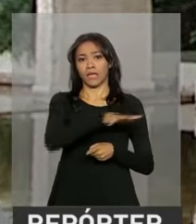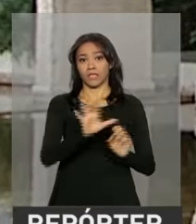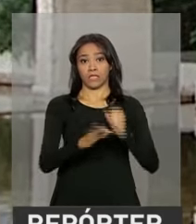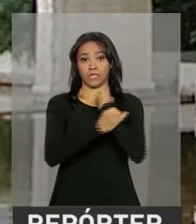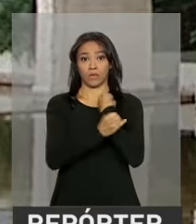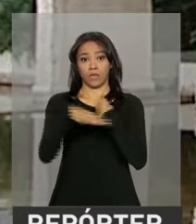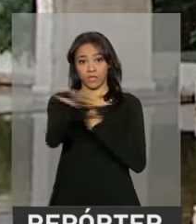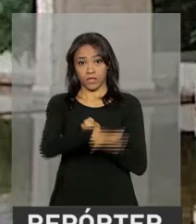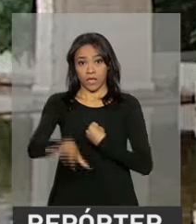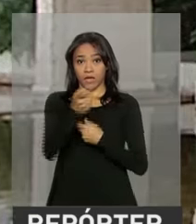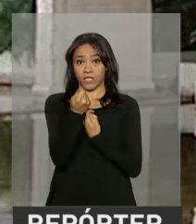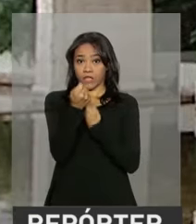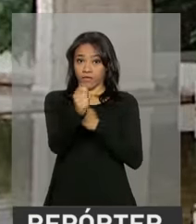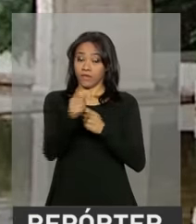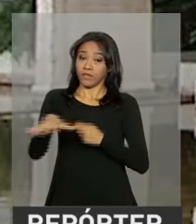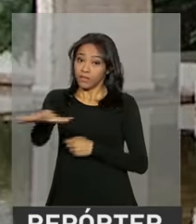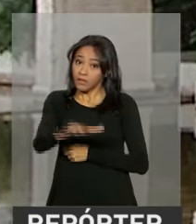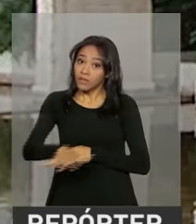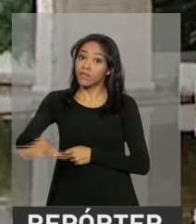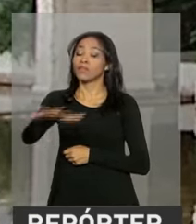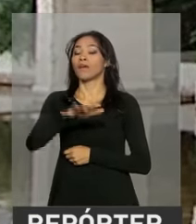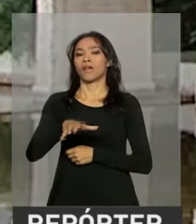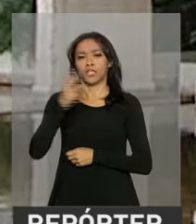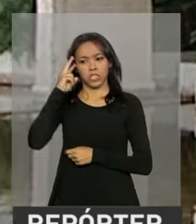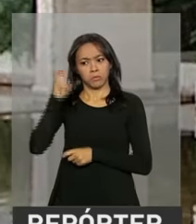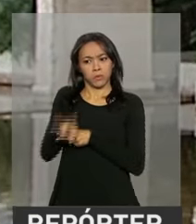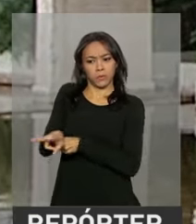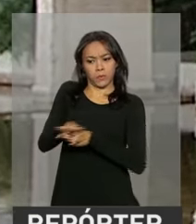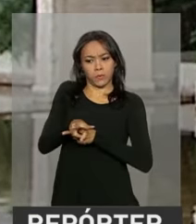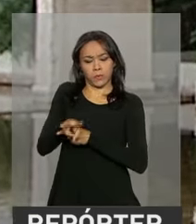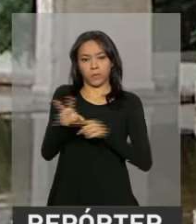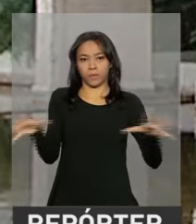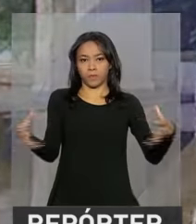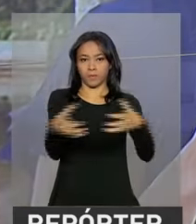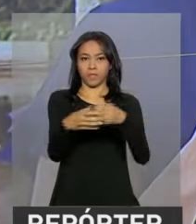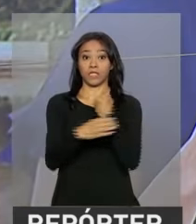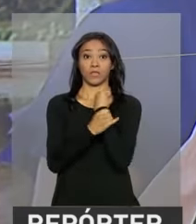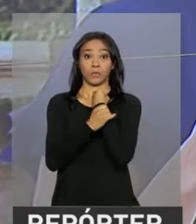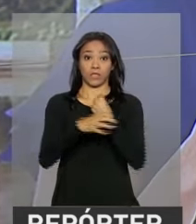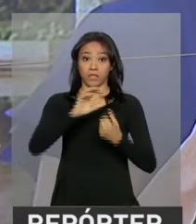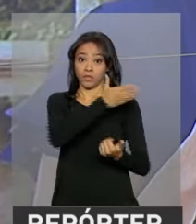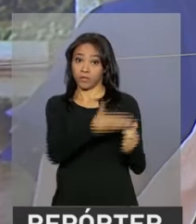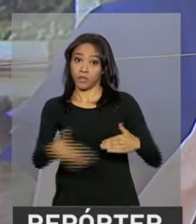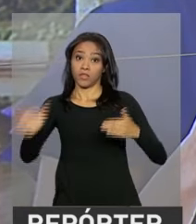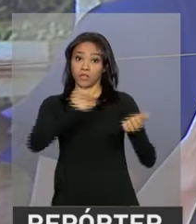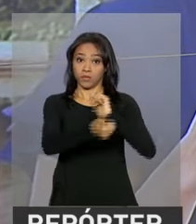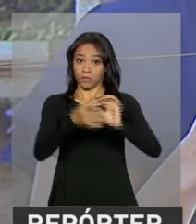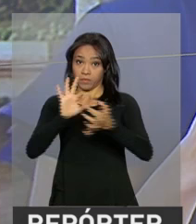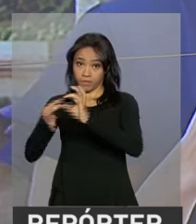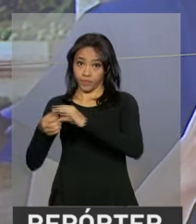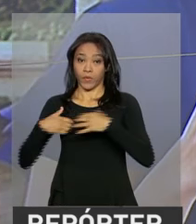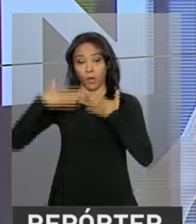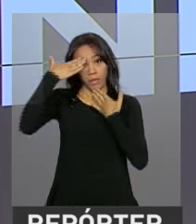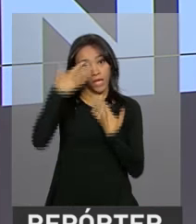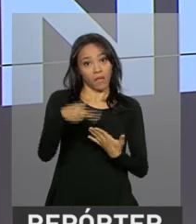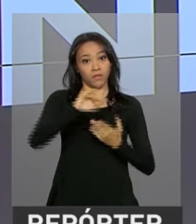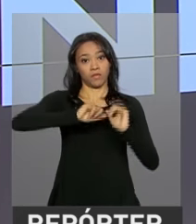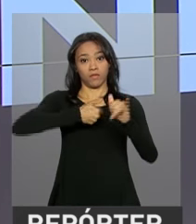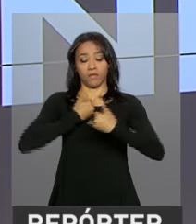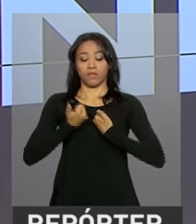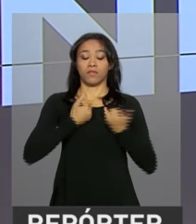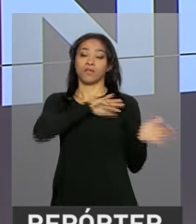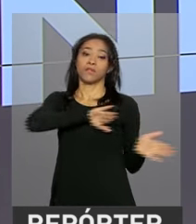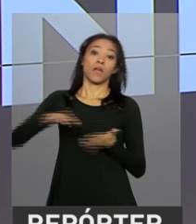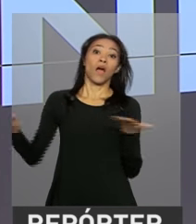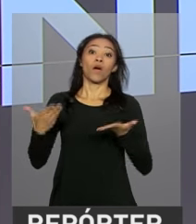para garantir a segurança durante os Jogos Olímpicos. Renata. Obrigada, Paola, pelas suas informações. E do Ministério da